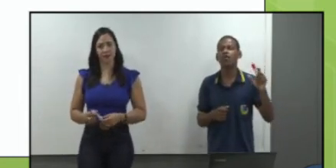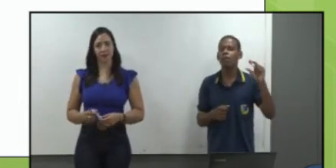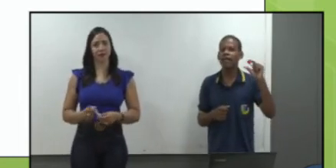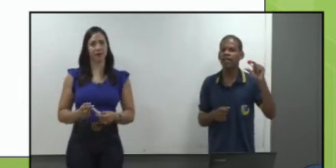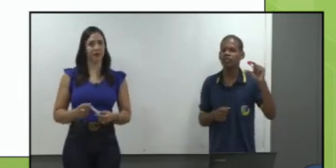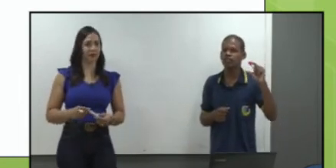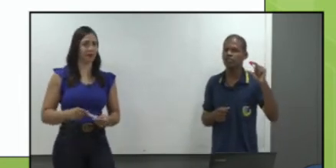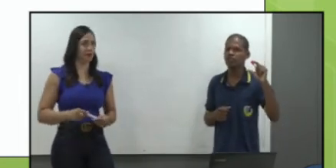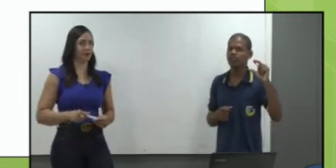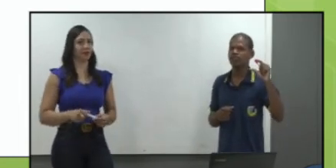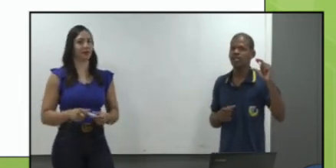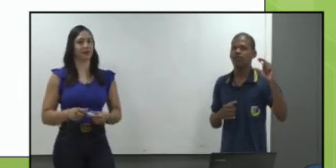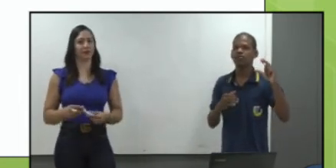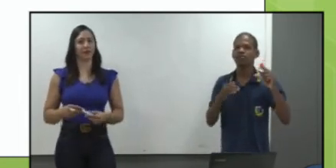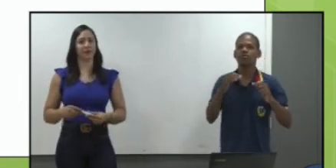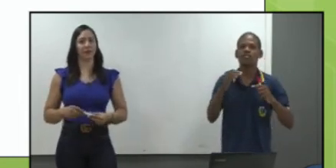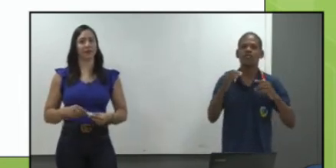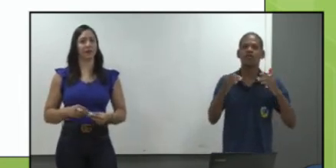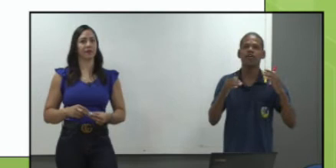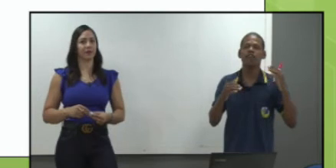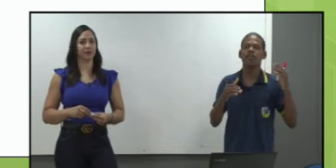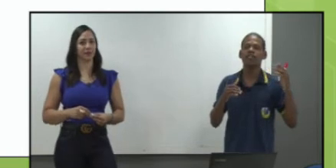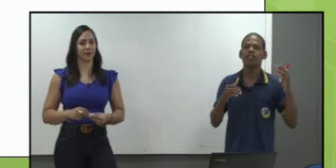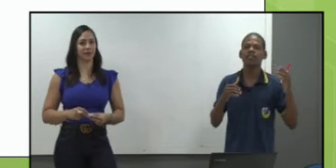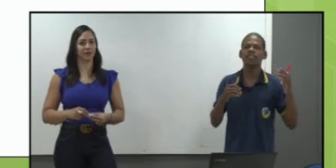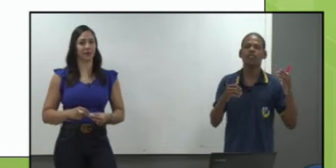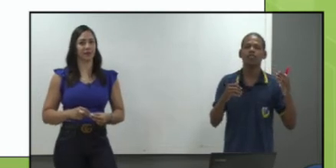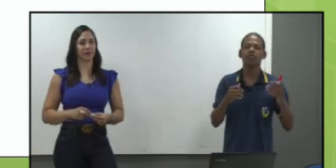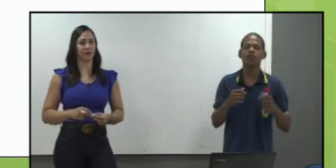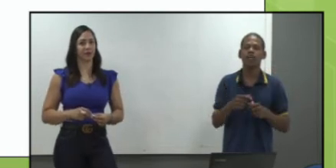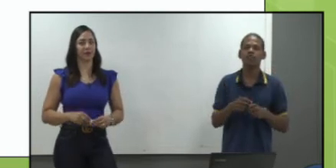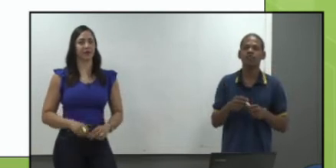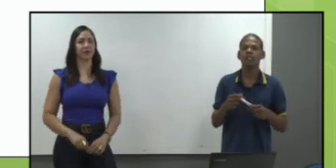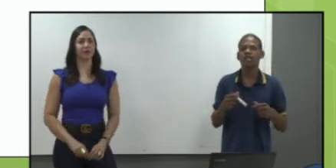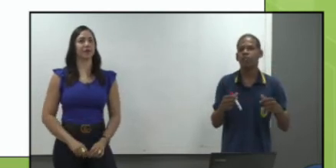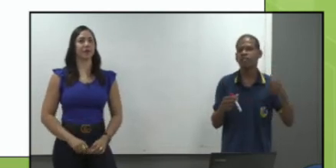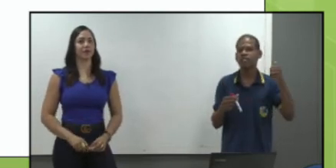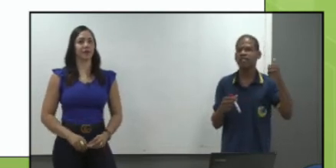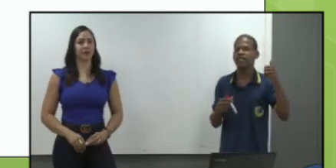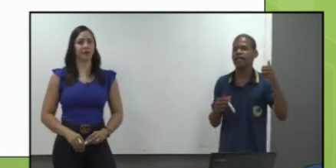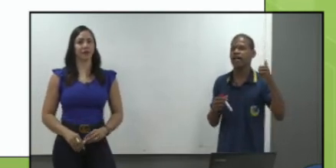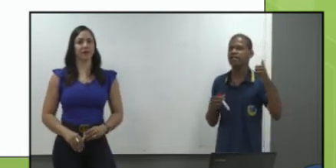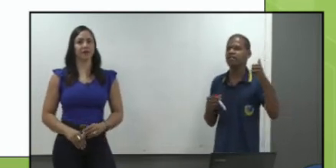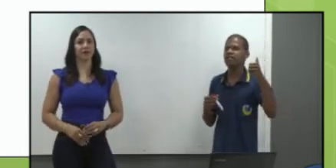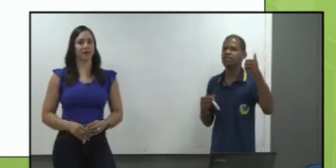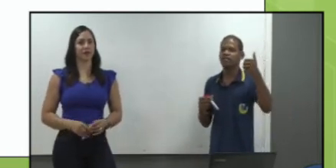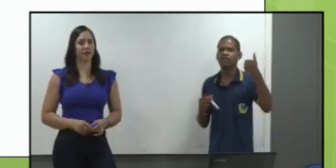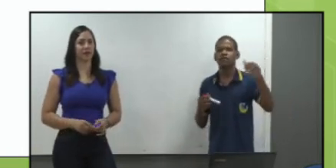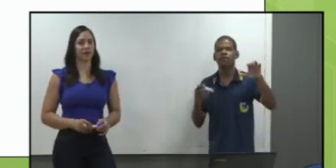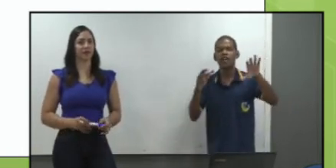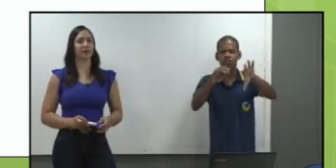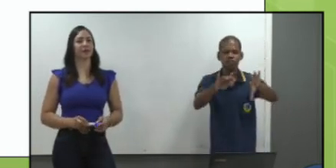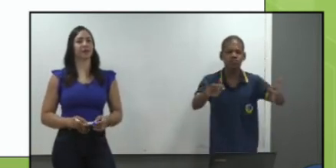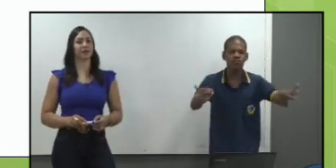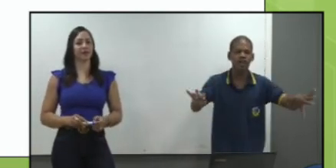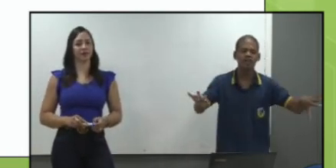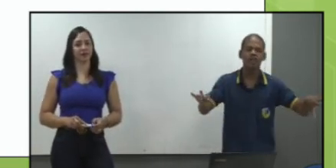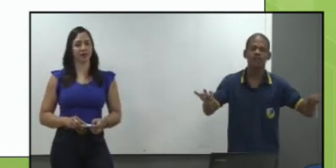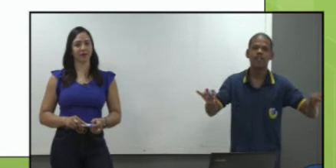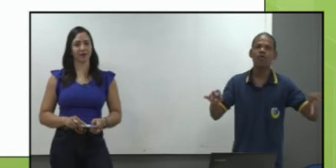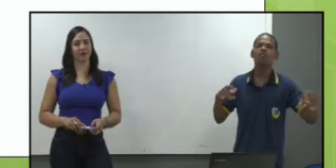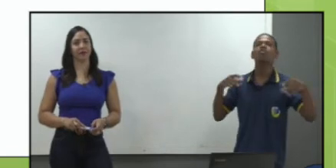passar agora um pequeno vídeo, tá bom? Das coreografias, tá bom? Do frevo, para vocês aí em casa, afastem o